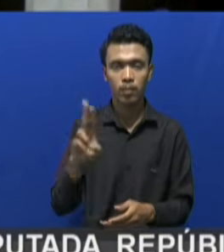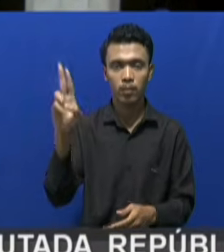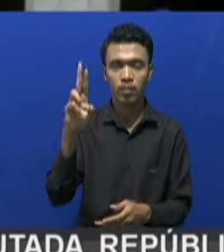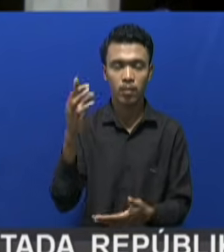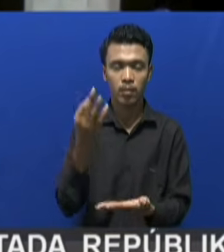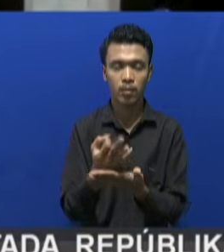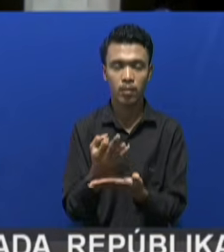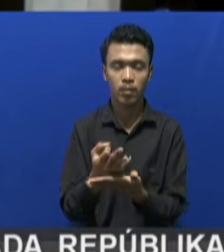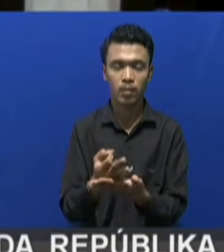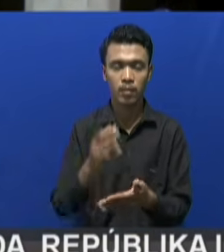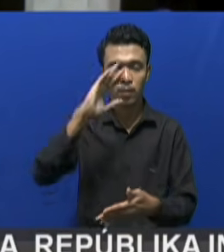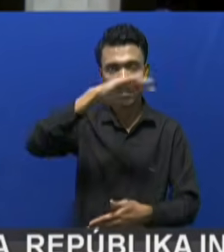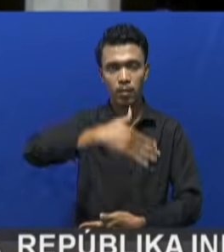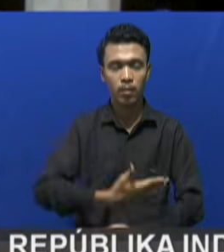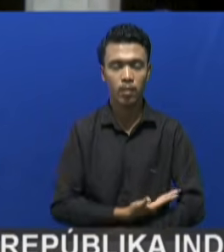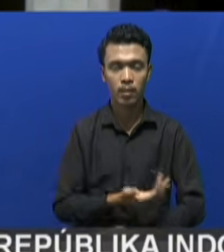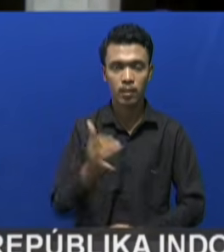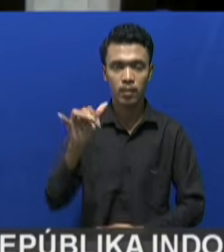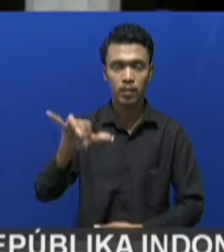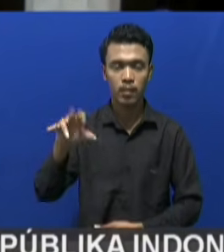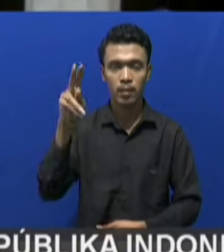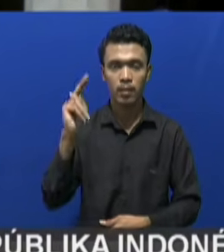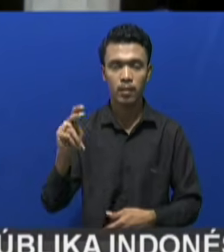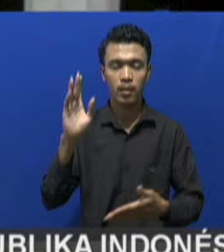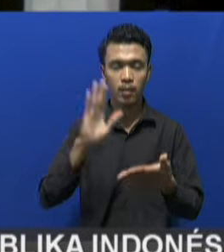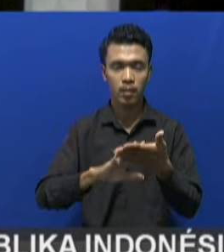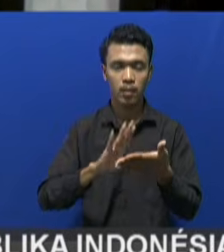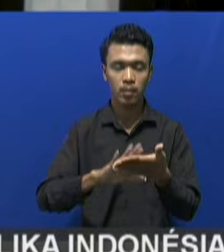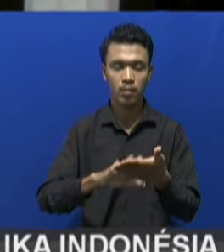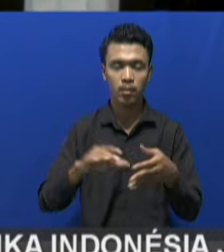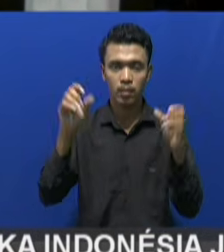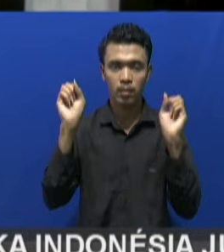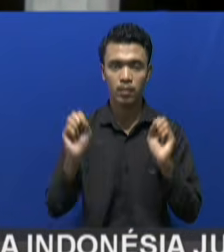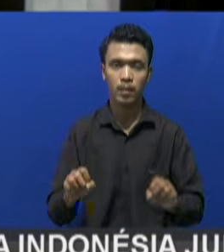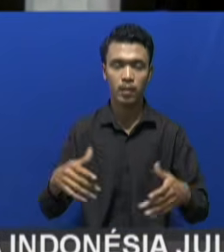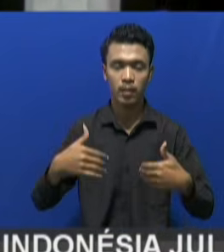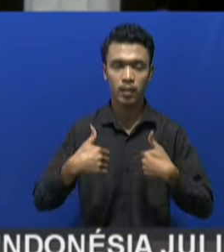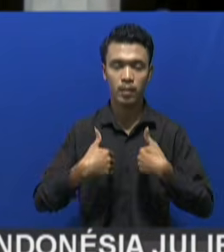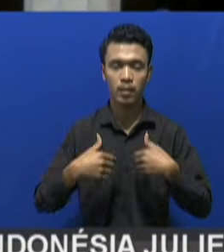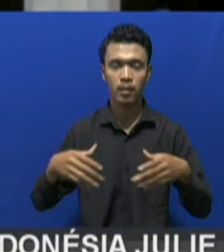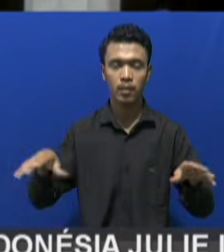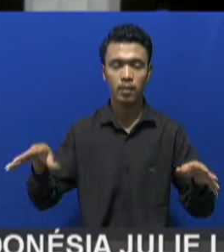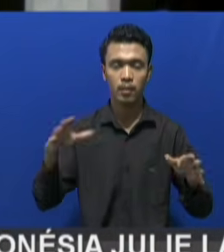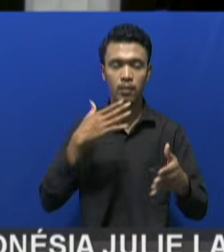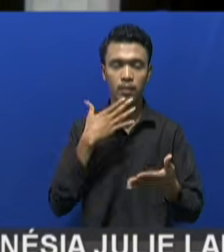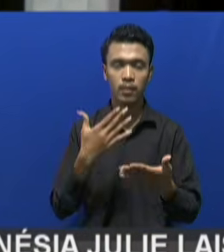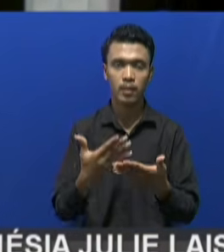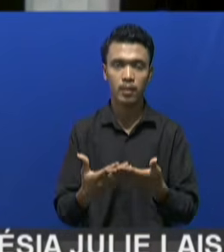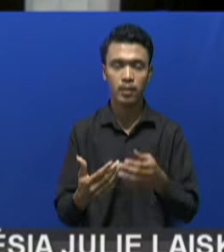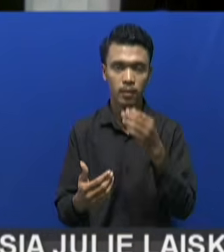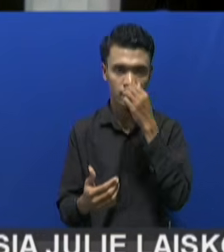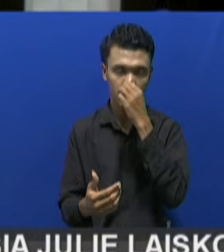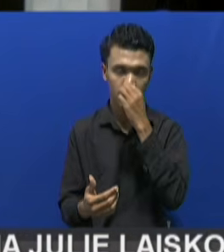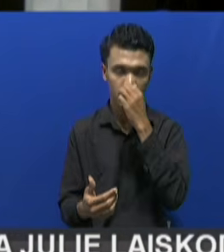OSA NEBE uma SIRA na escola a tu BELE e a desempenho escolar NEBE DIA onde